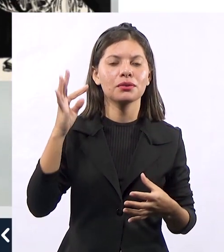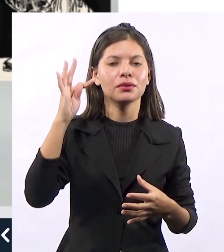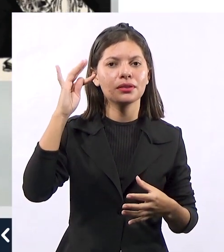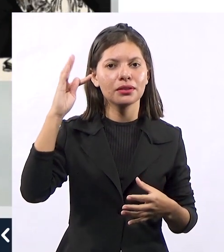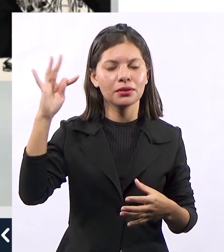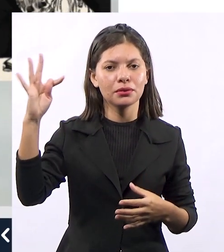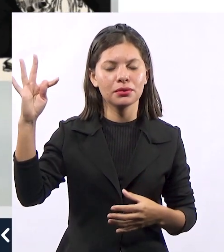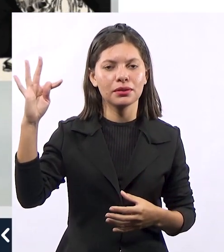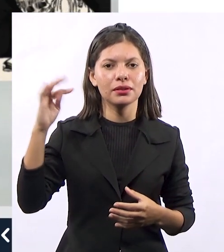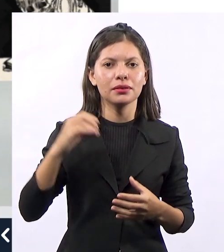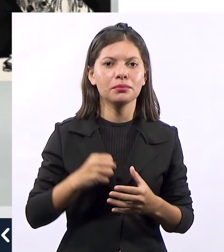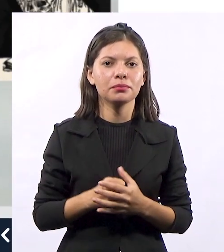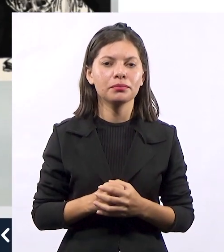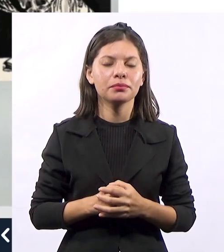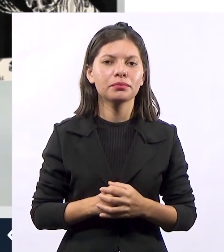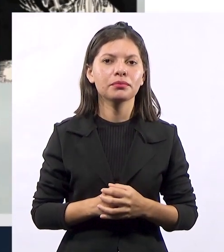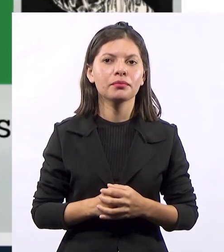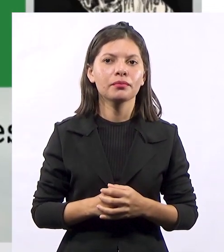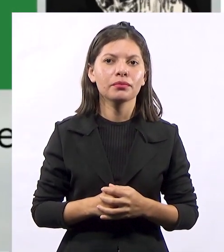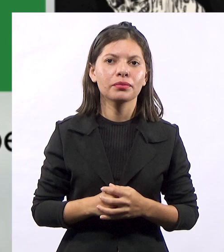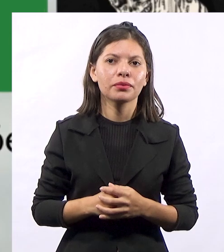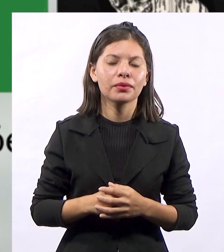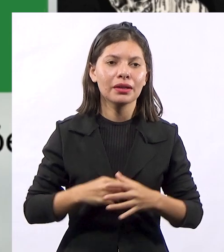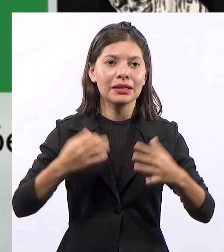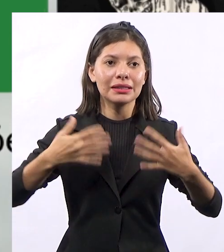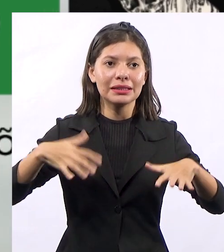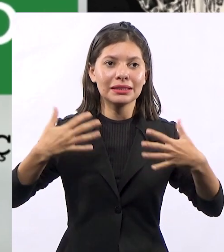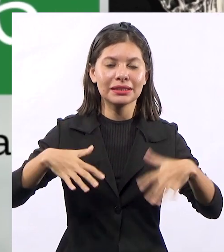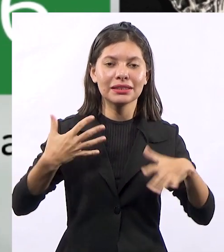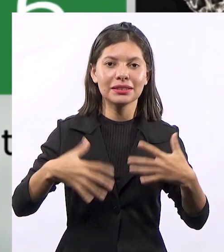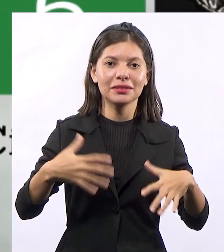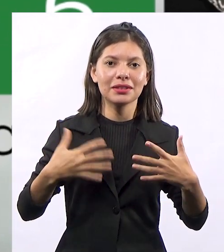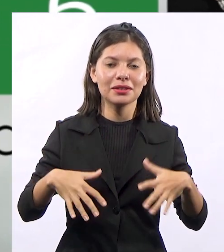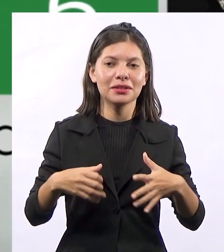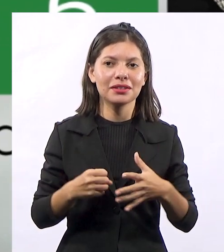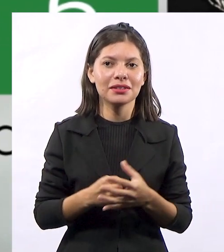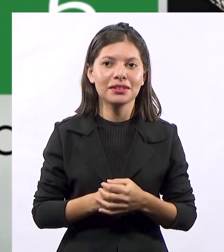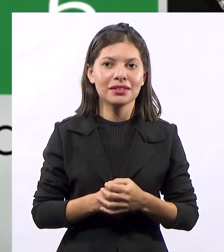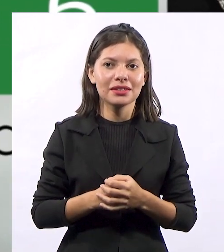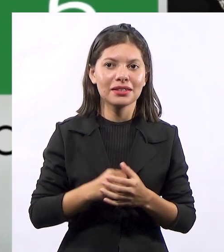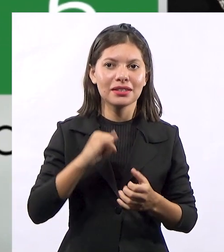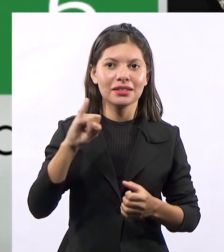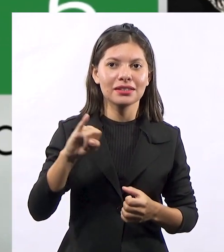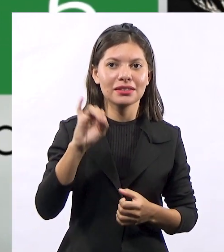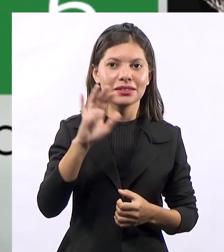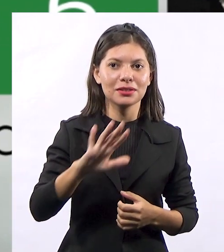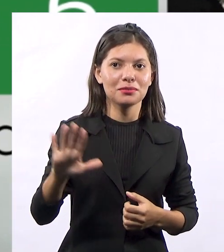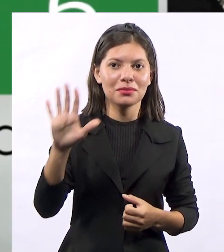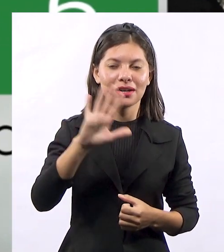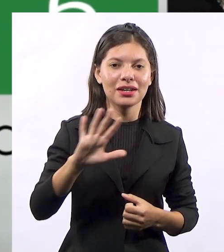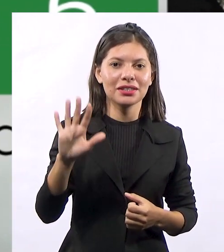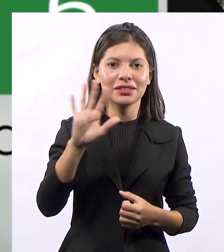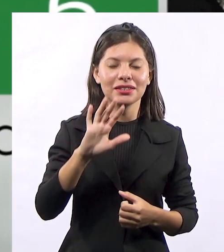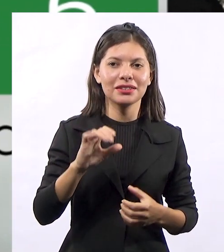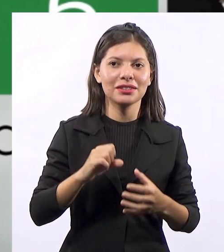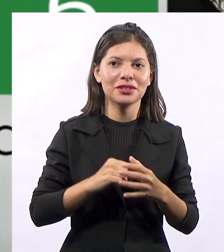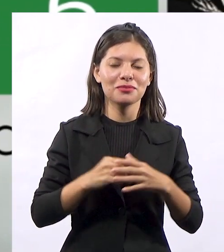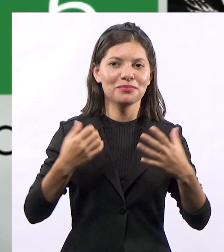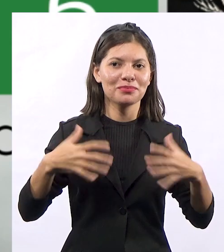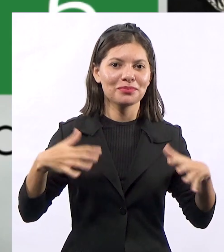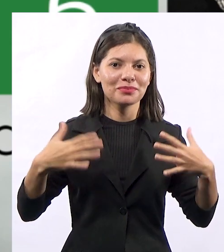Sim, a fundamentação teórica é para desesperar mesmo, tá? Essas imagens, esses GIFs aqui, é